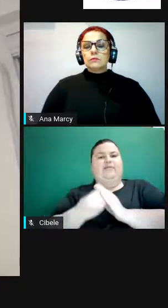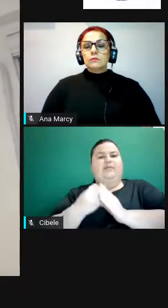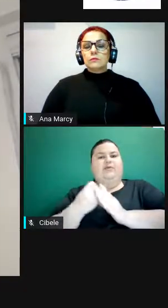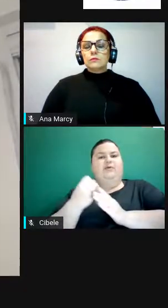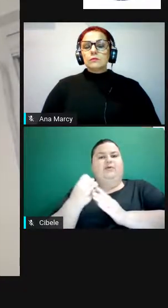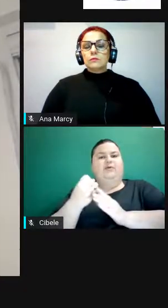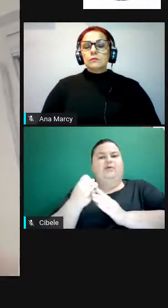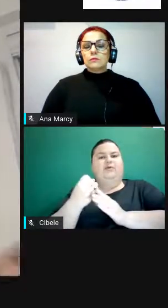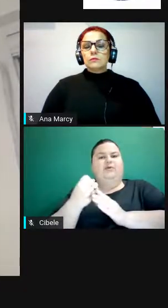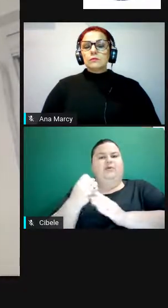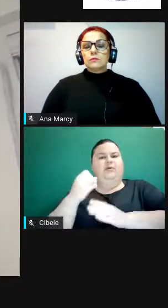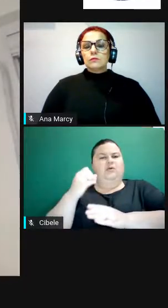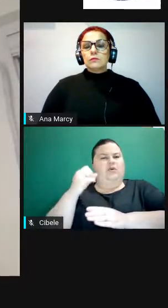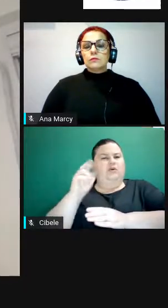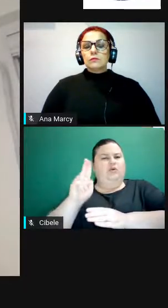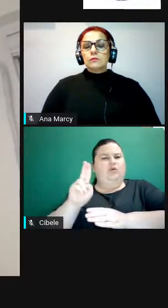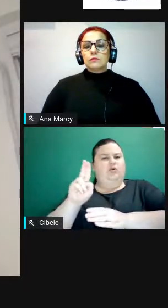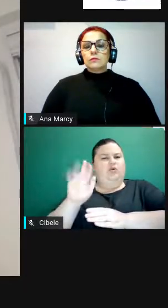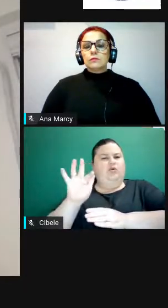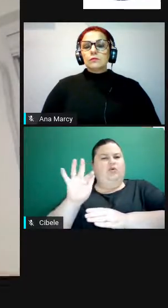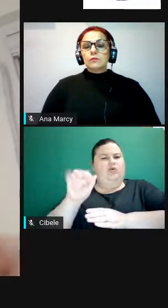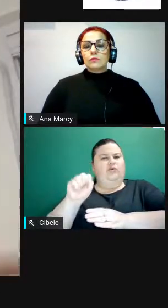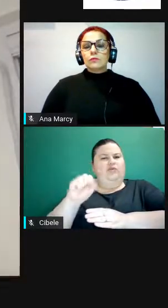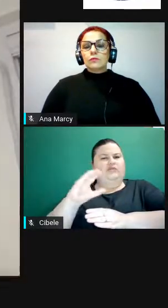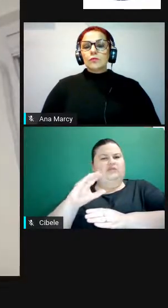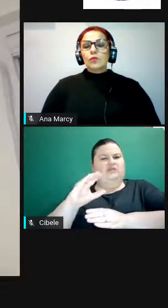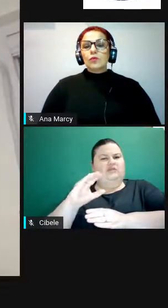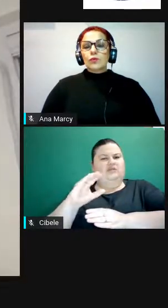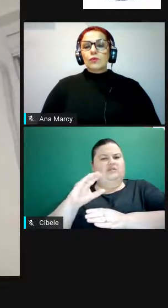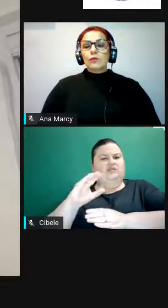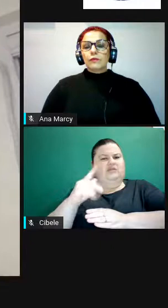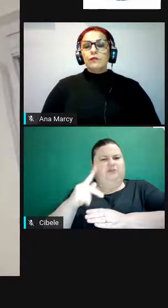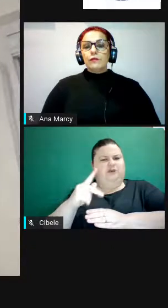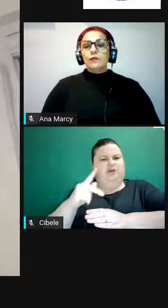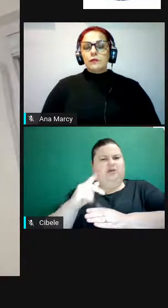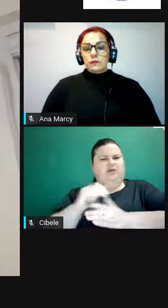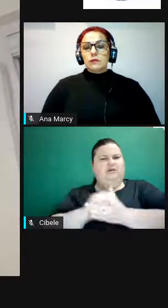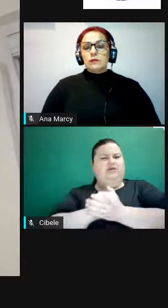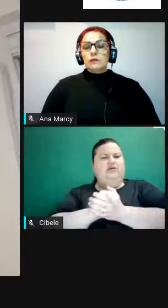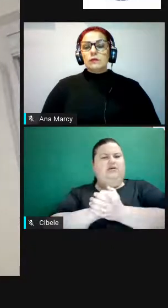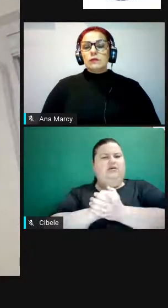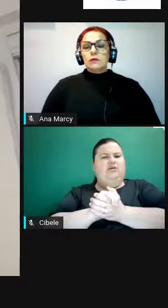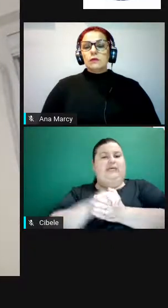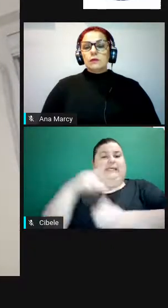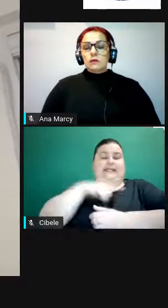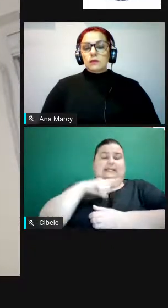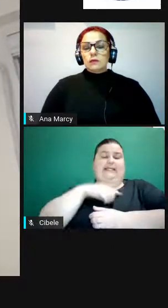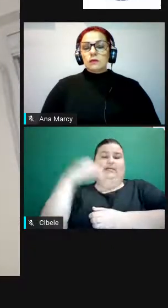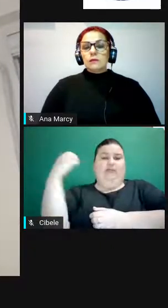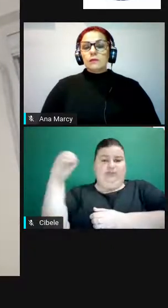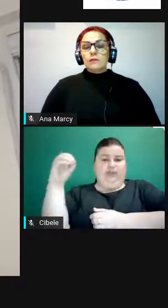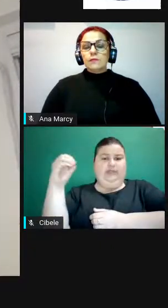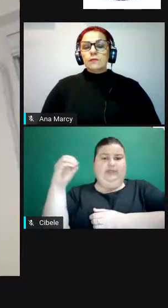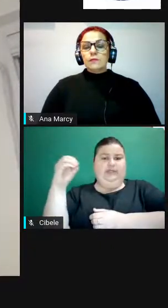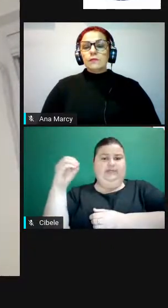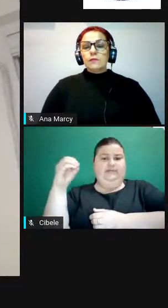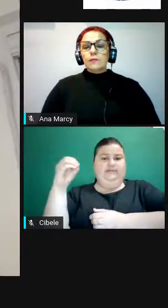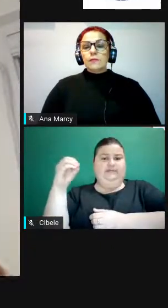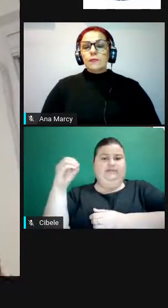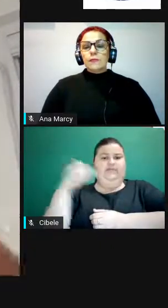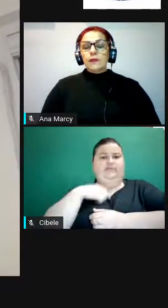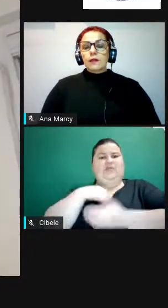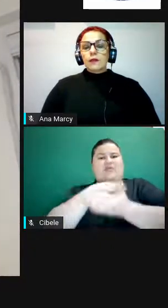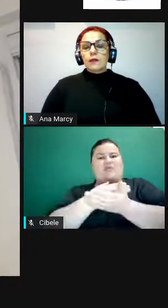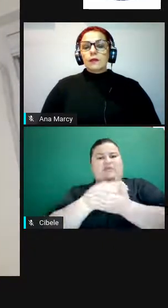outros se a uma universidade de Ciências da Saúde que tem aqui em Porto Alegre e eu